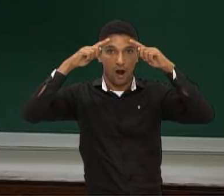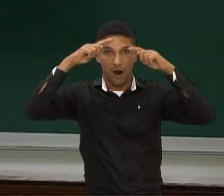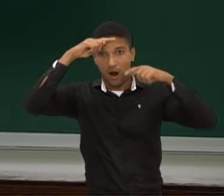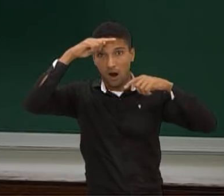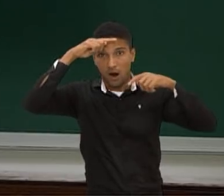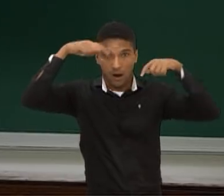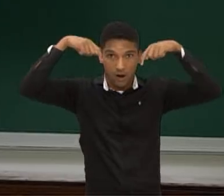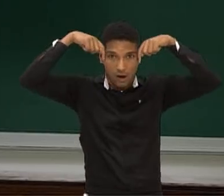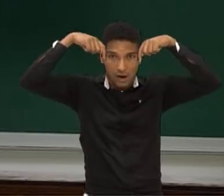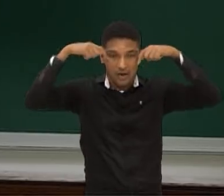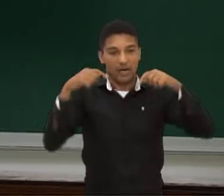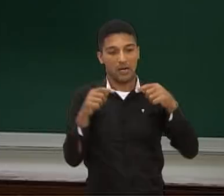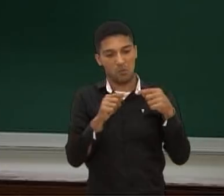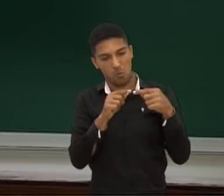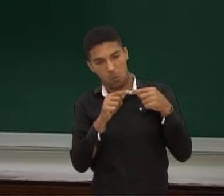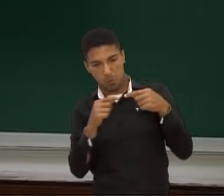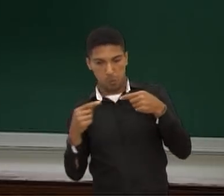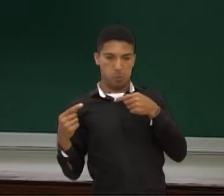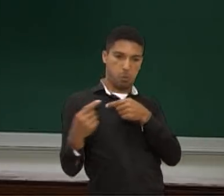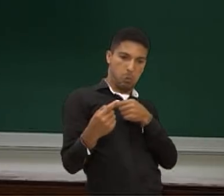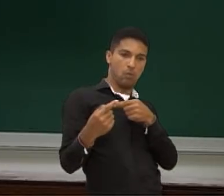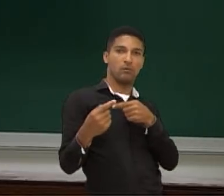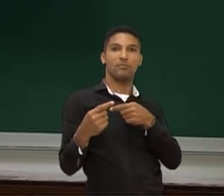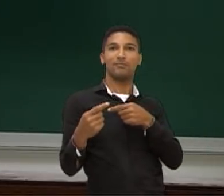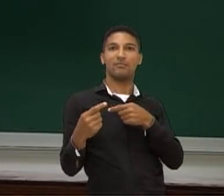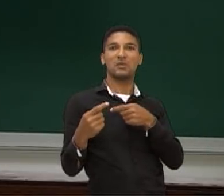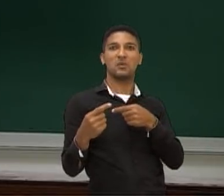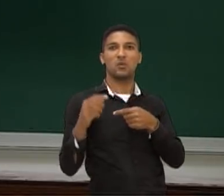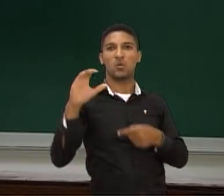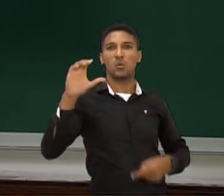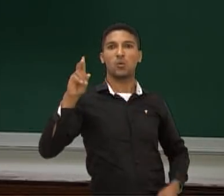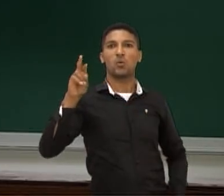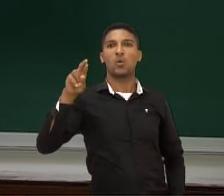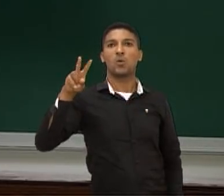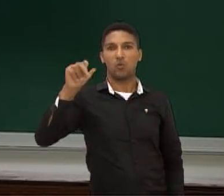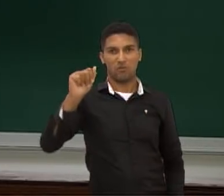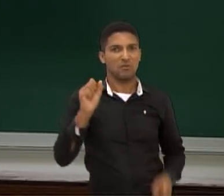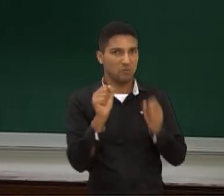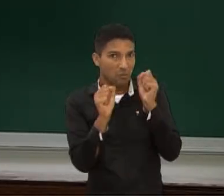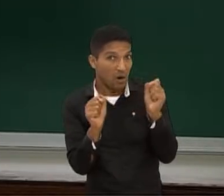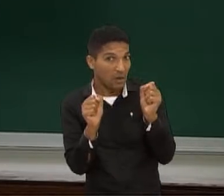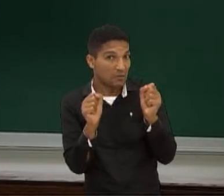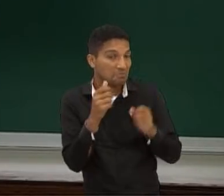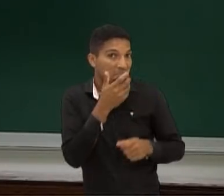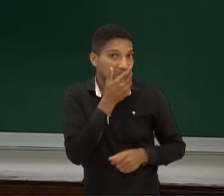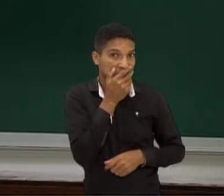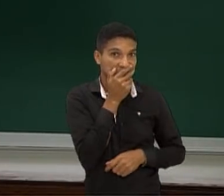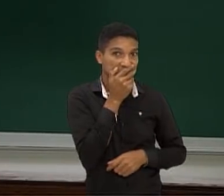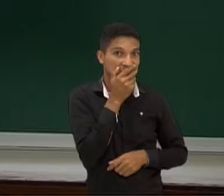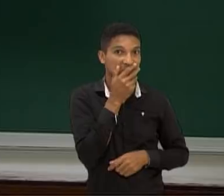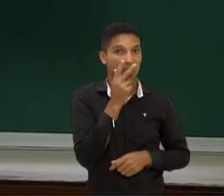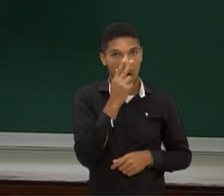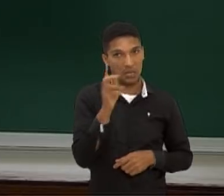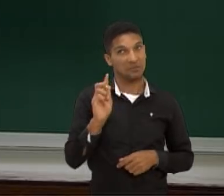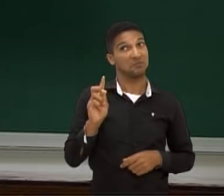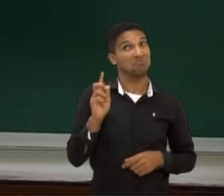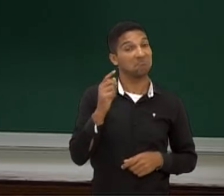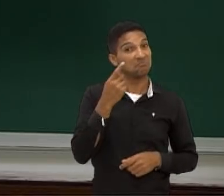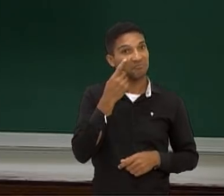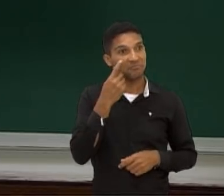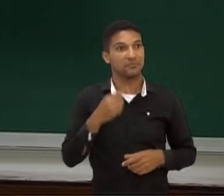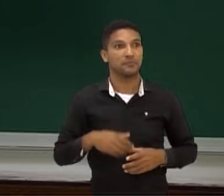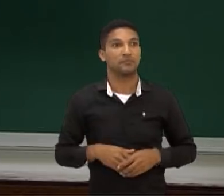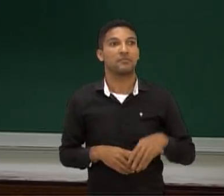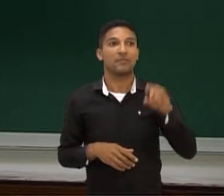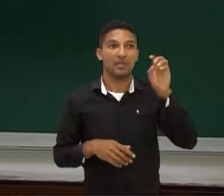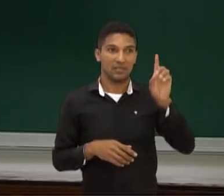Acho que não, né? E os polígonos convexos? É quando o prolongamento dos lados não interceptam o